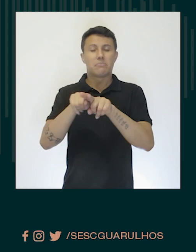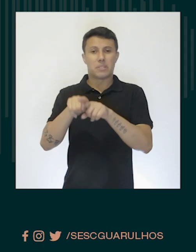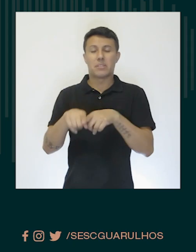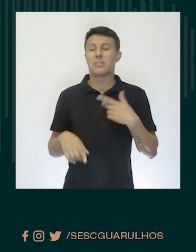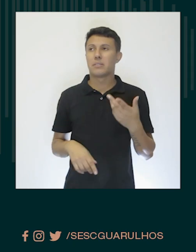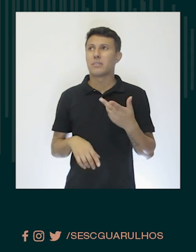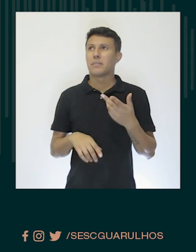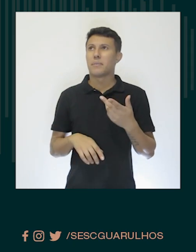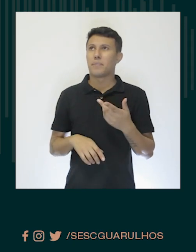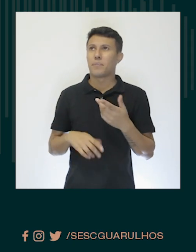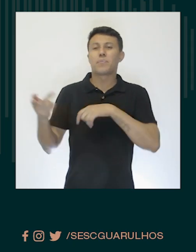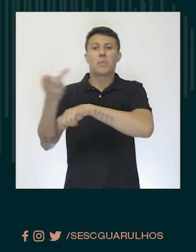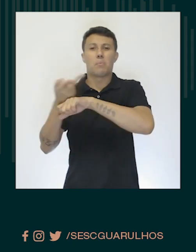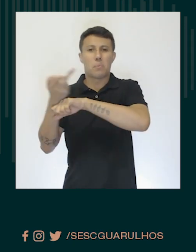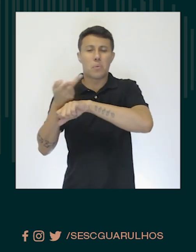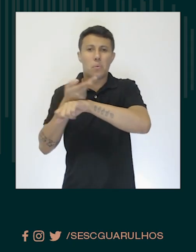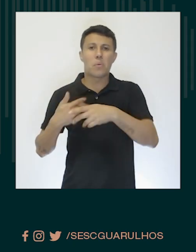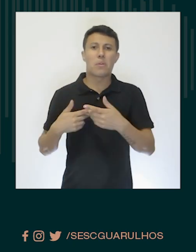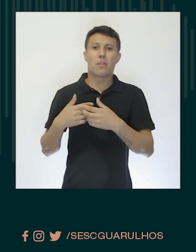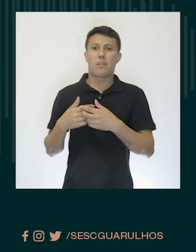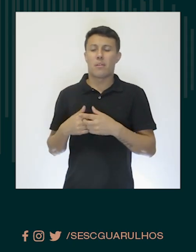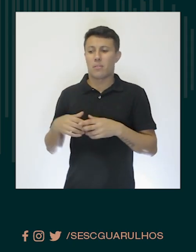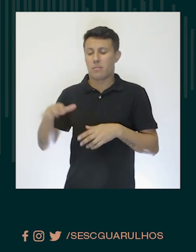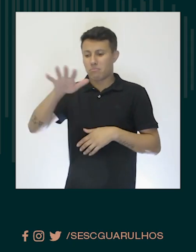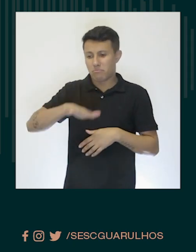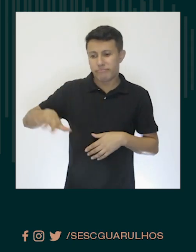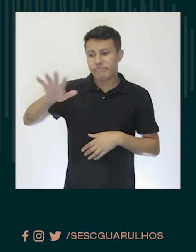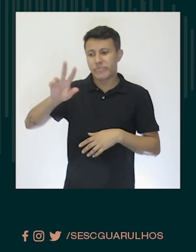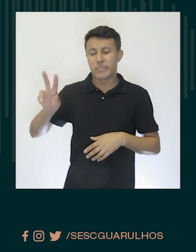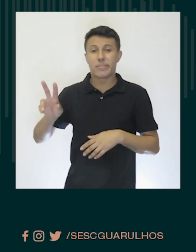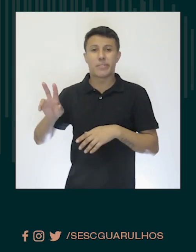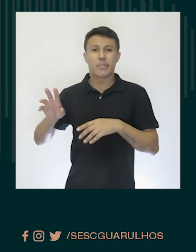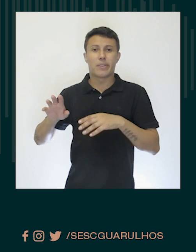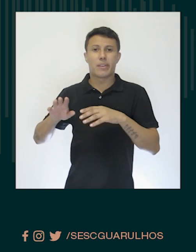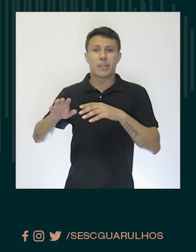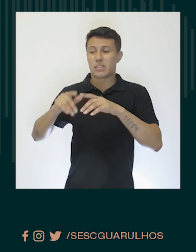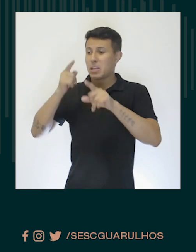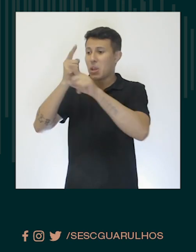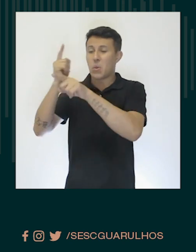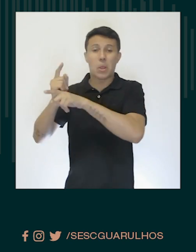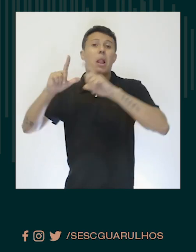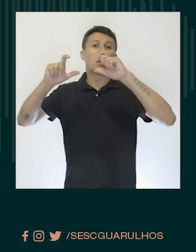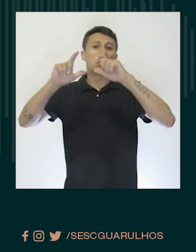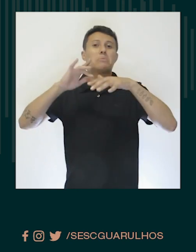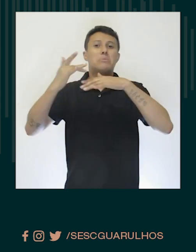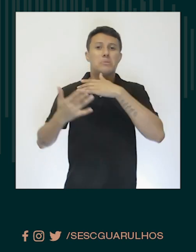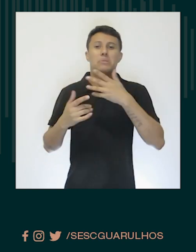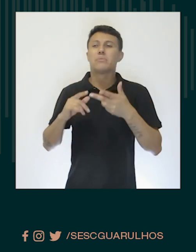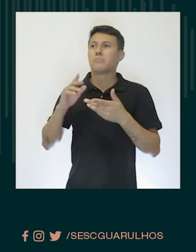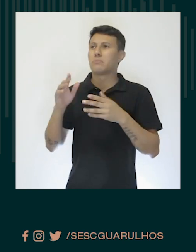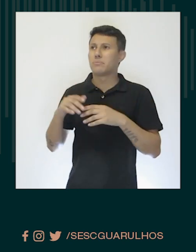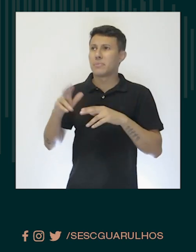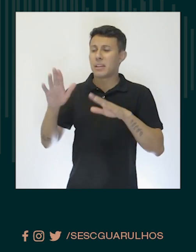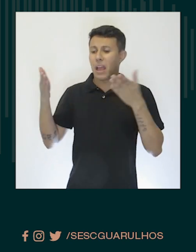Se você procurar a Camila Rhodes com RH no Instagram, você encontra ela. Tá rolando